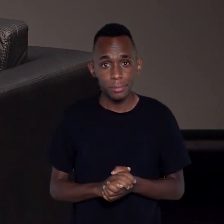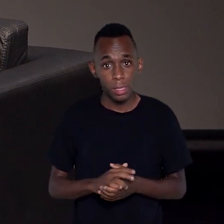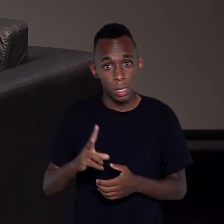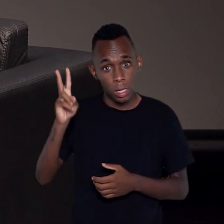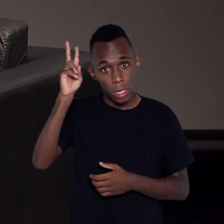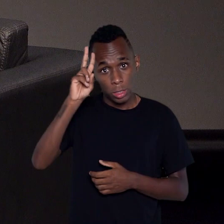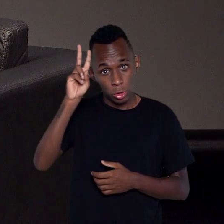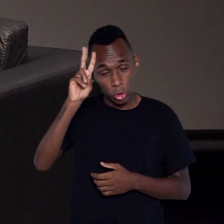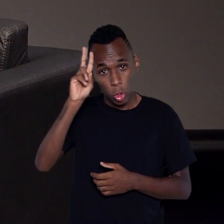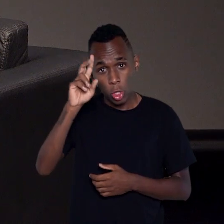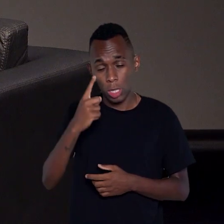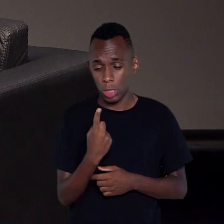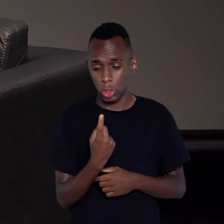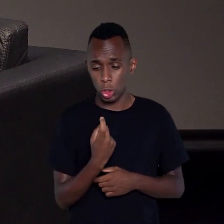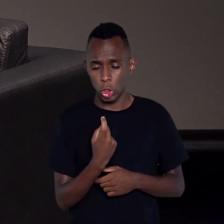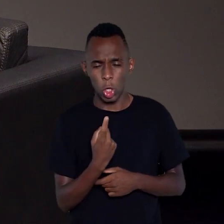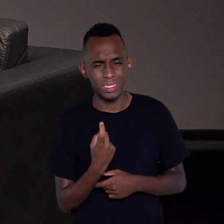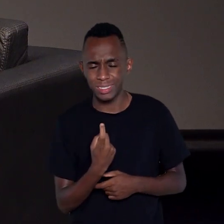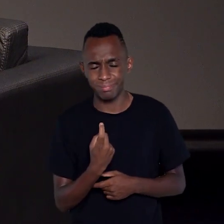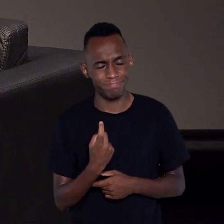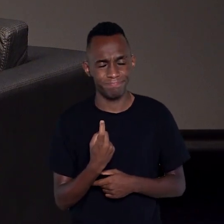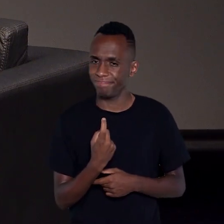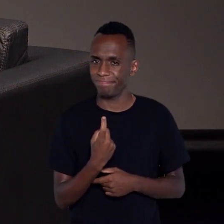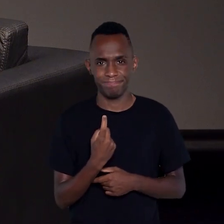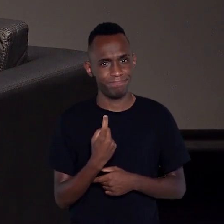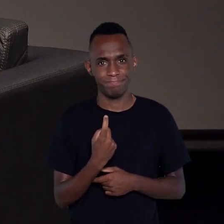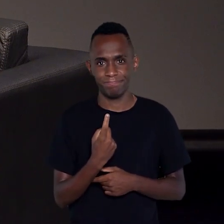A história sozinha ela está encerrada, ela